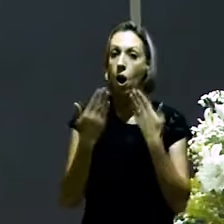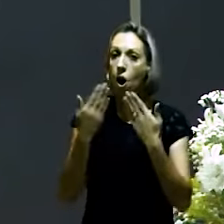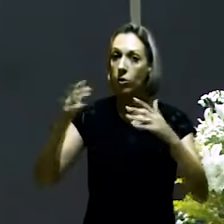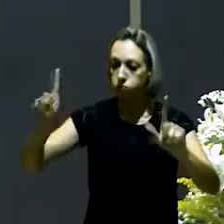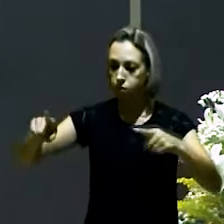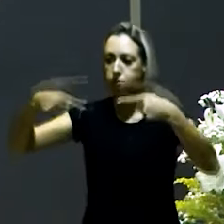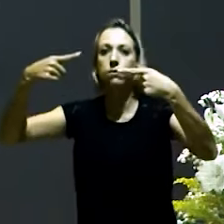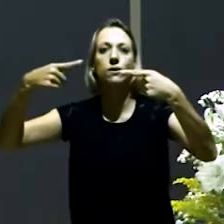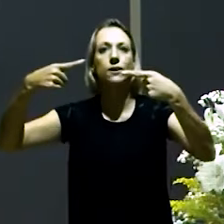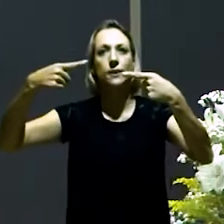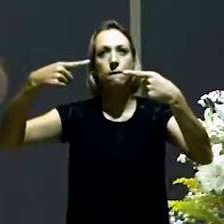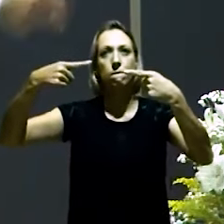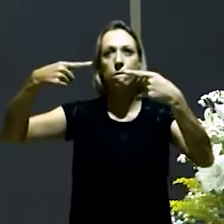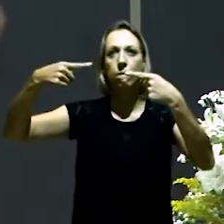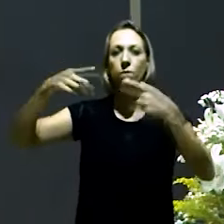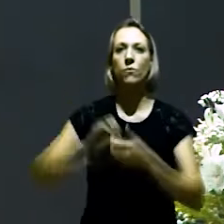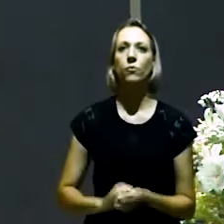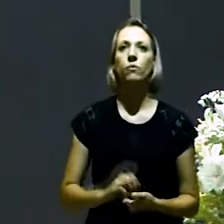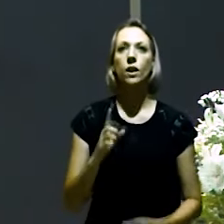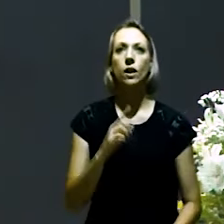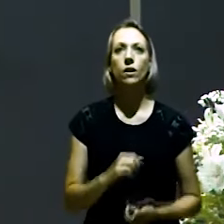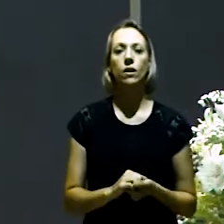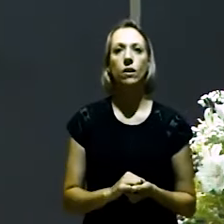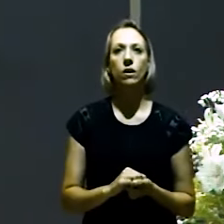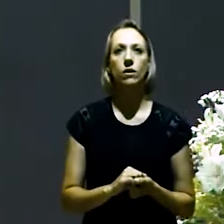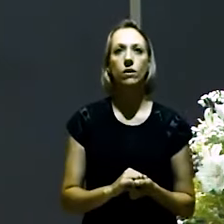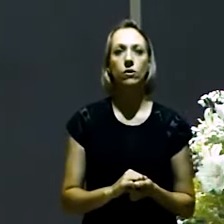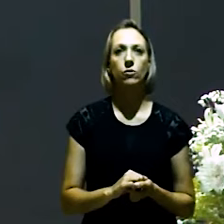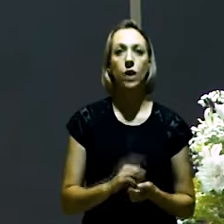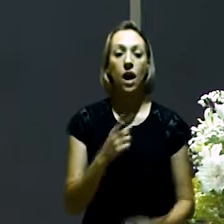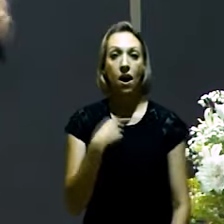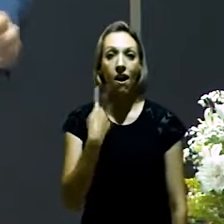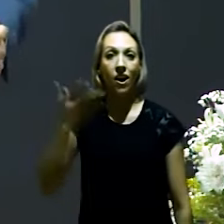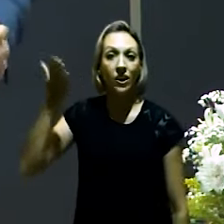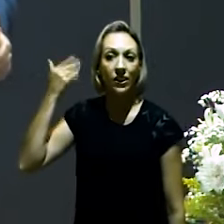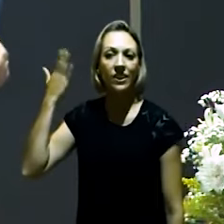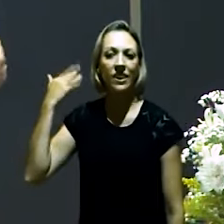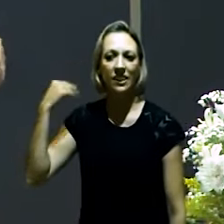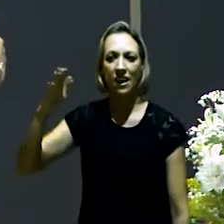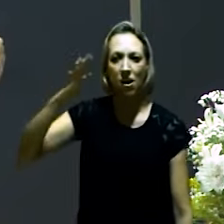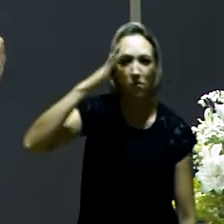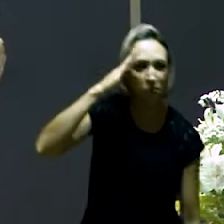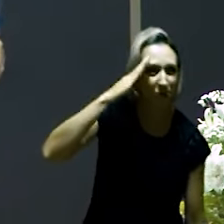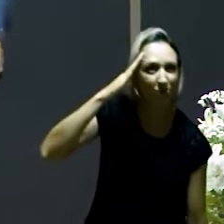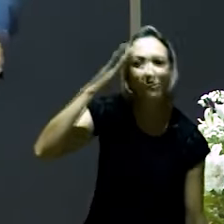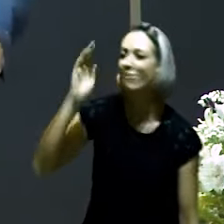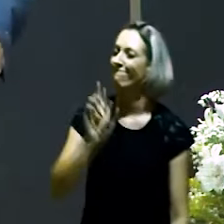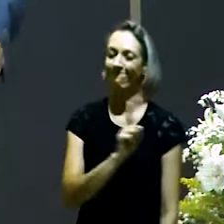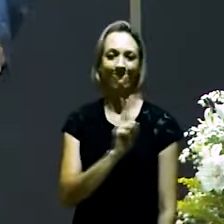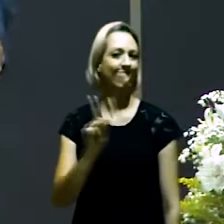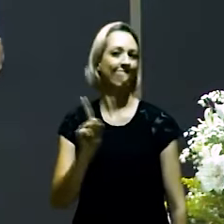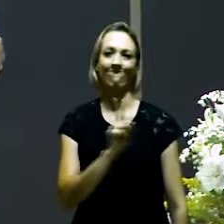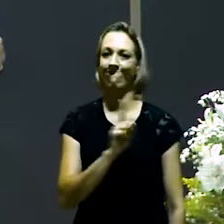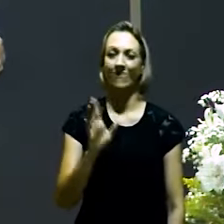nessa batalha nós não éramos os guerreiros. Nesta batalha nós éramos o despojo. Nessa batalha nós éramos